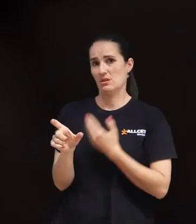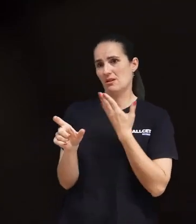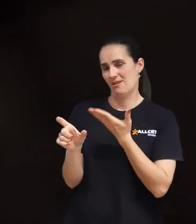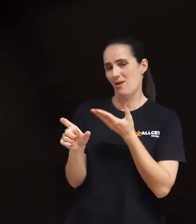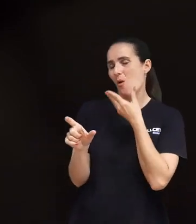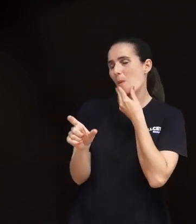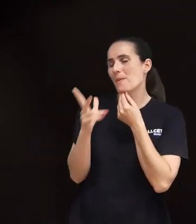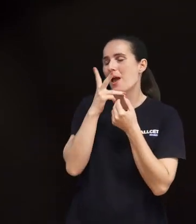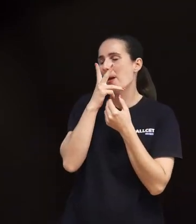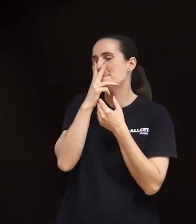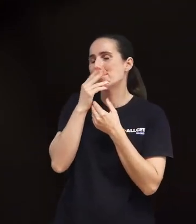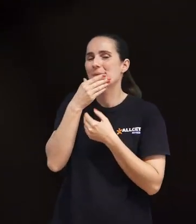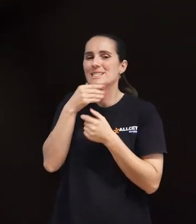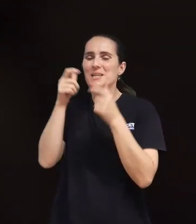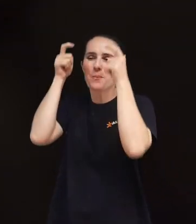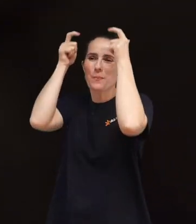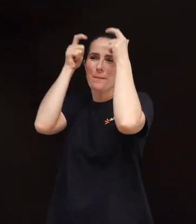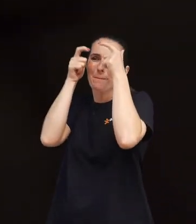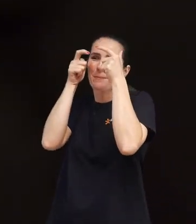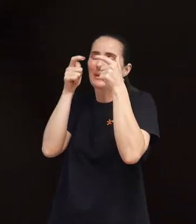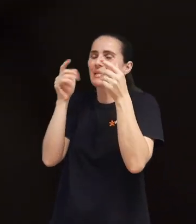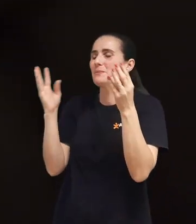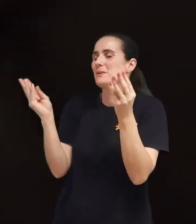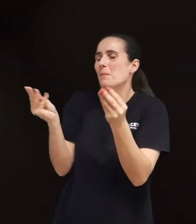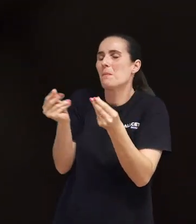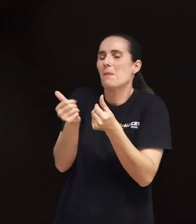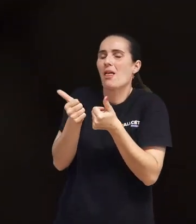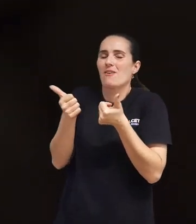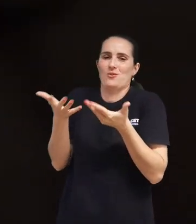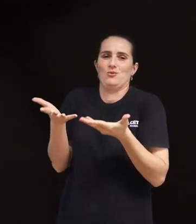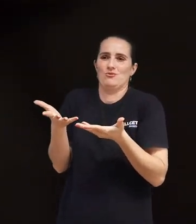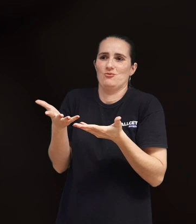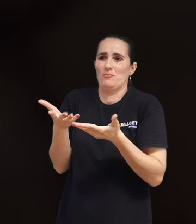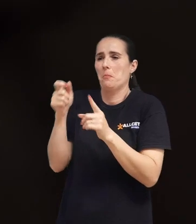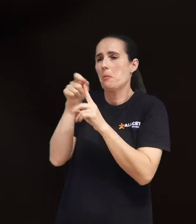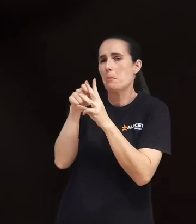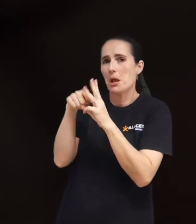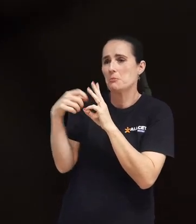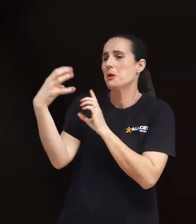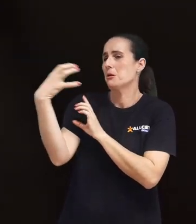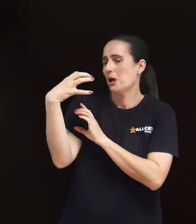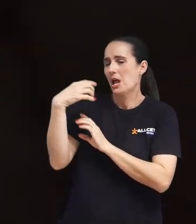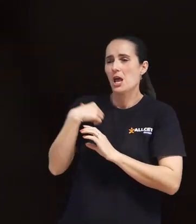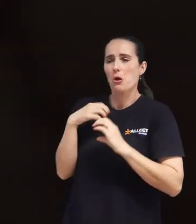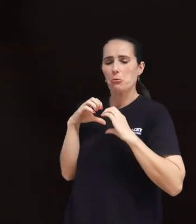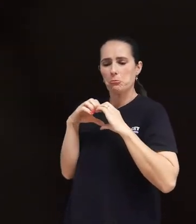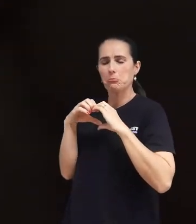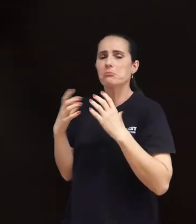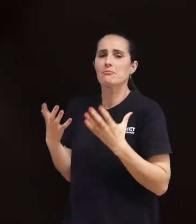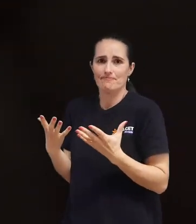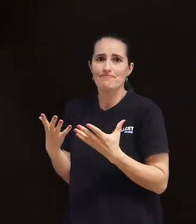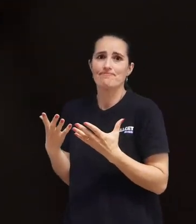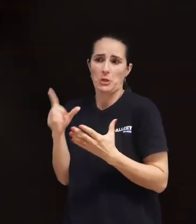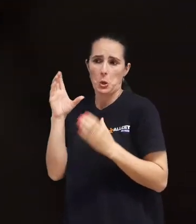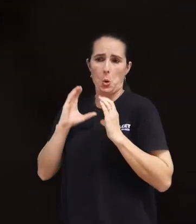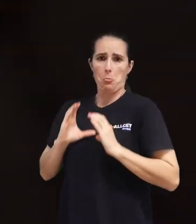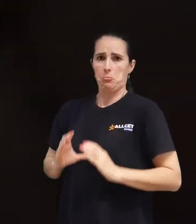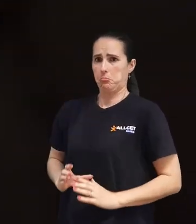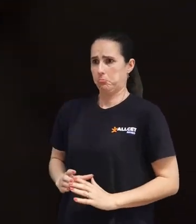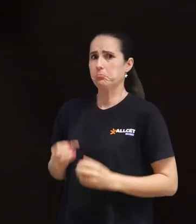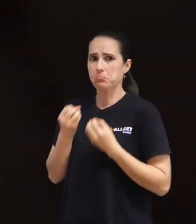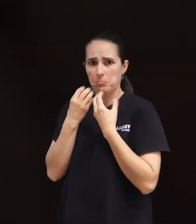Né? Foi uma coisa que, com a minha psicóloga esse ano, ela começou a falar, tu tem que tirar ele do pedestal este ano.